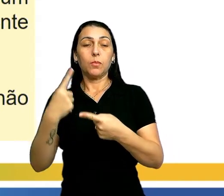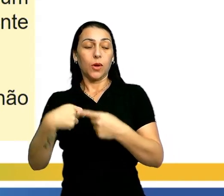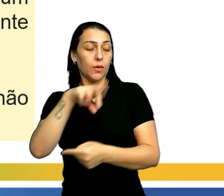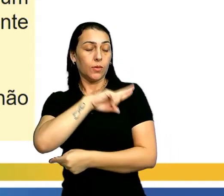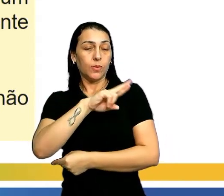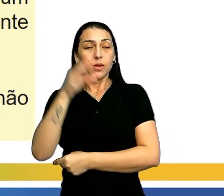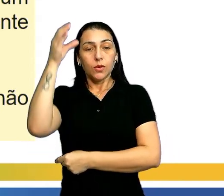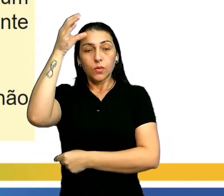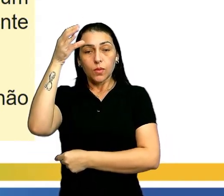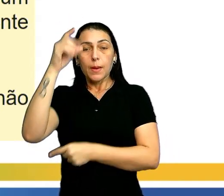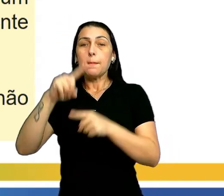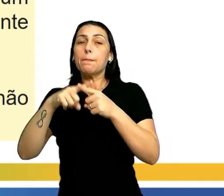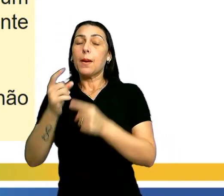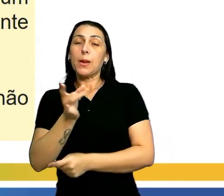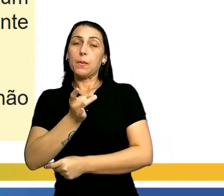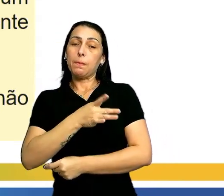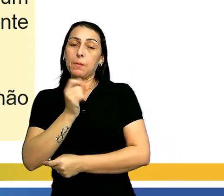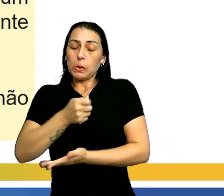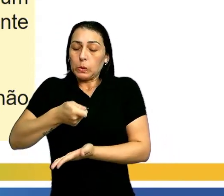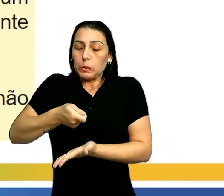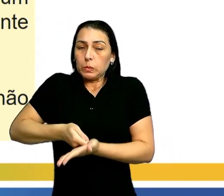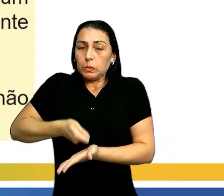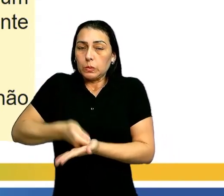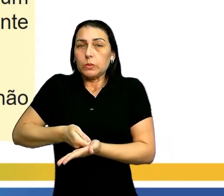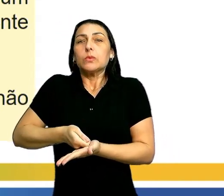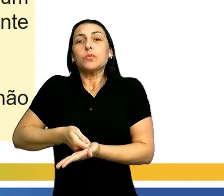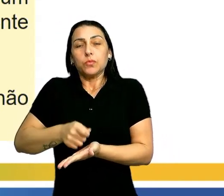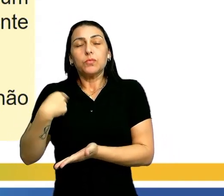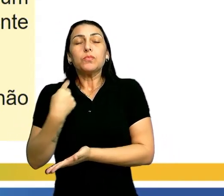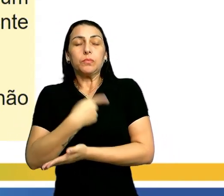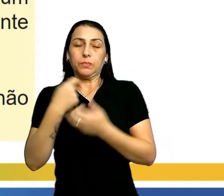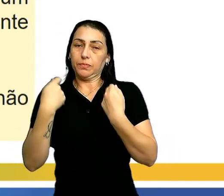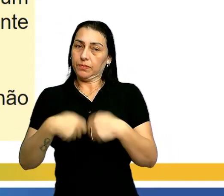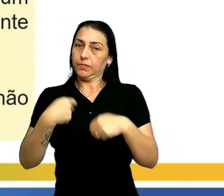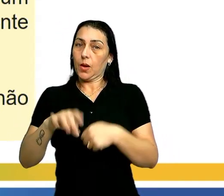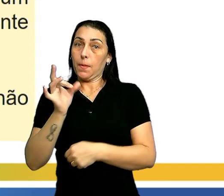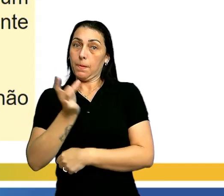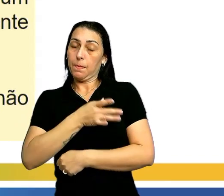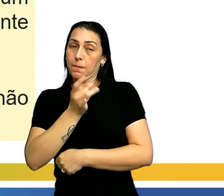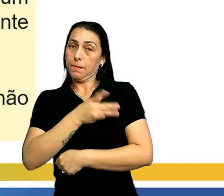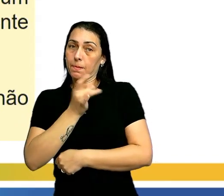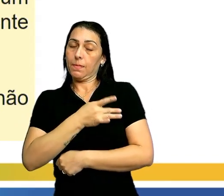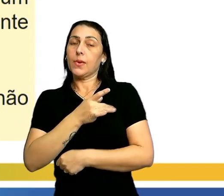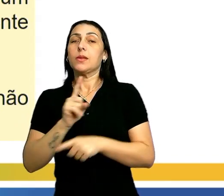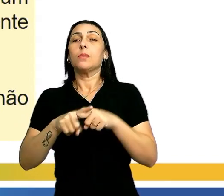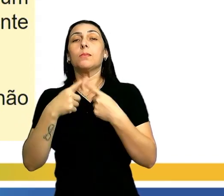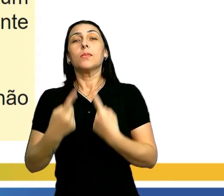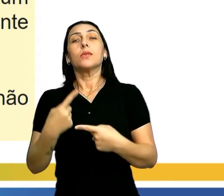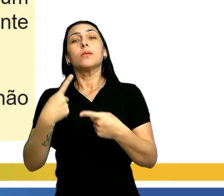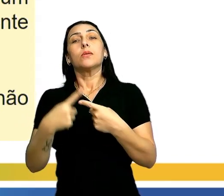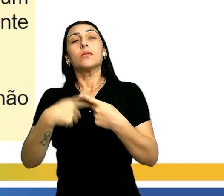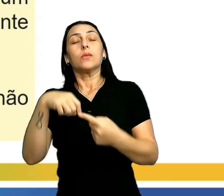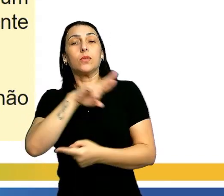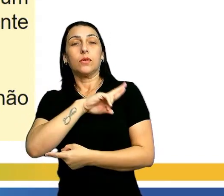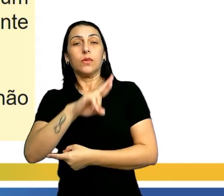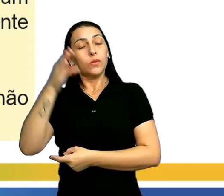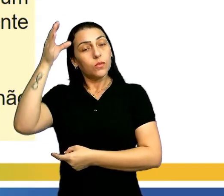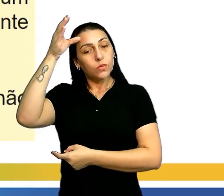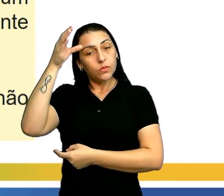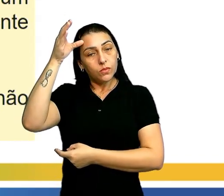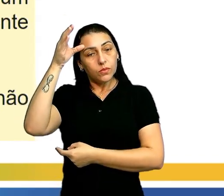de consciência, mas pelo medo de punição. Então, nós devemos agir não pelo medo de punição, mas pelo dever de